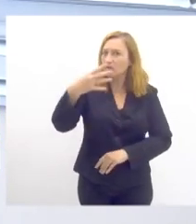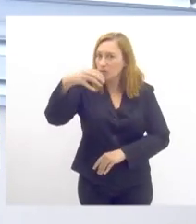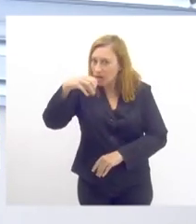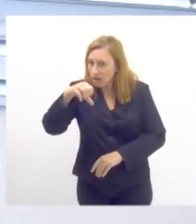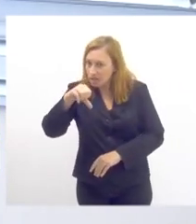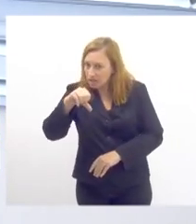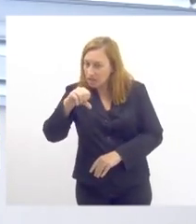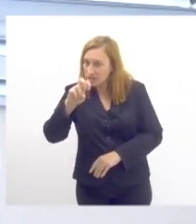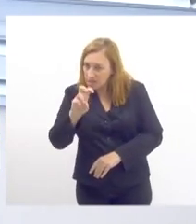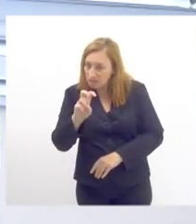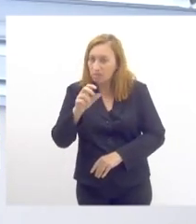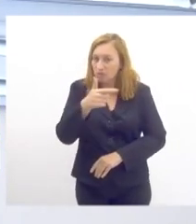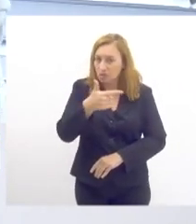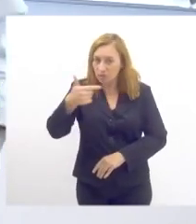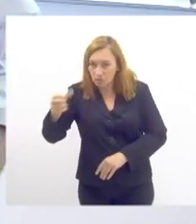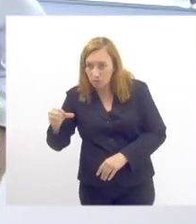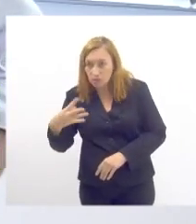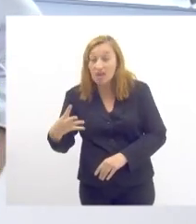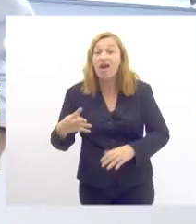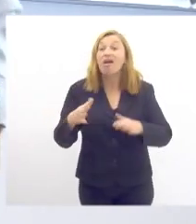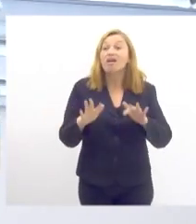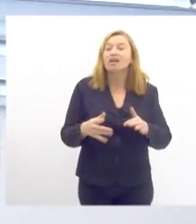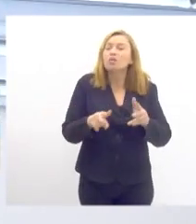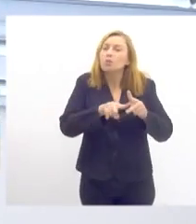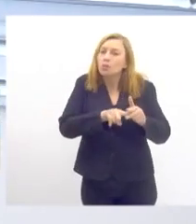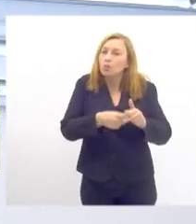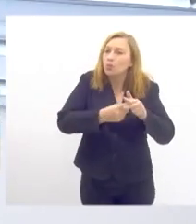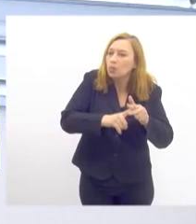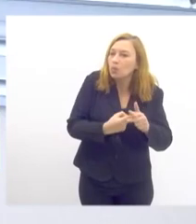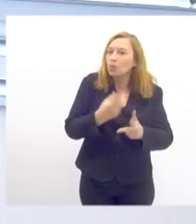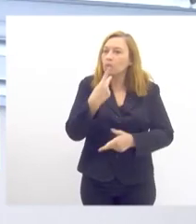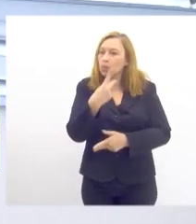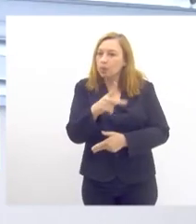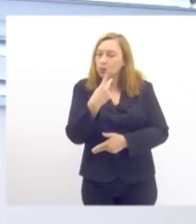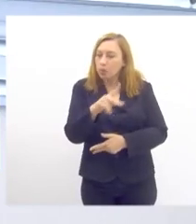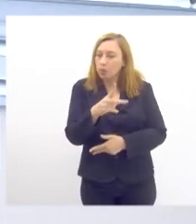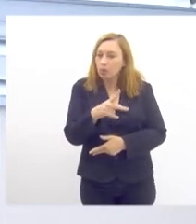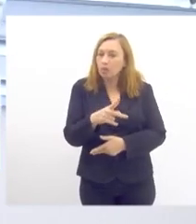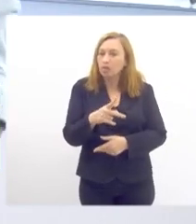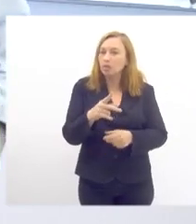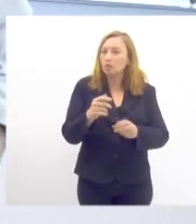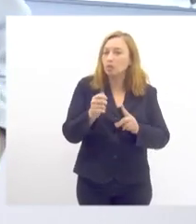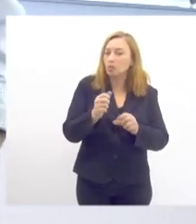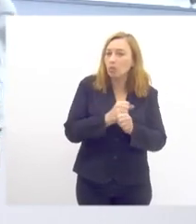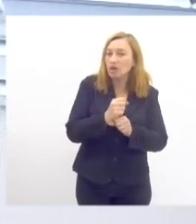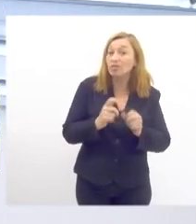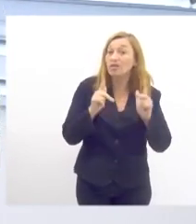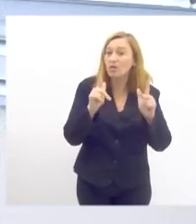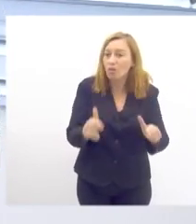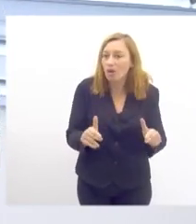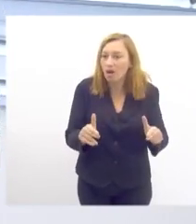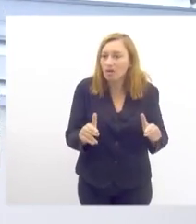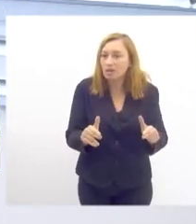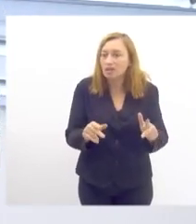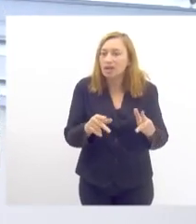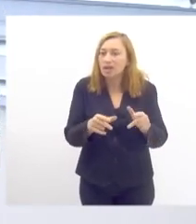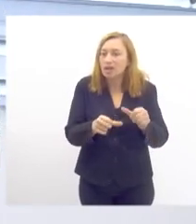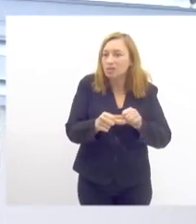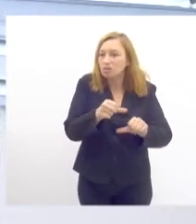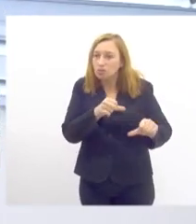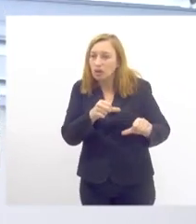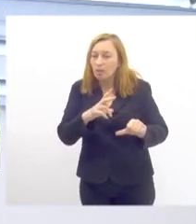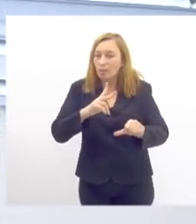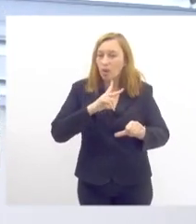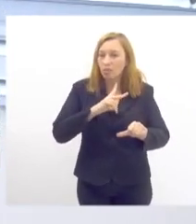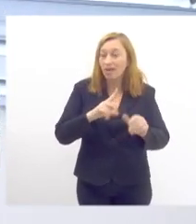6.845, de 2014, a qual a regulamentação dela, feita no mesmo ano, ela distorceu a própria